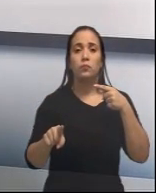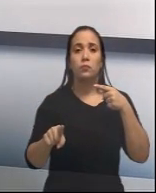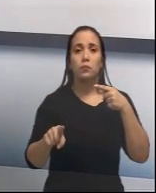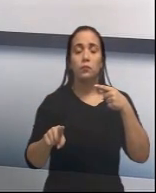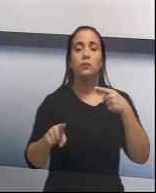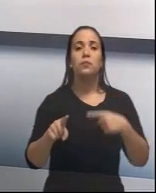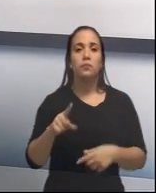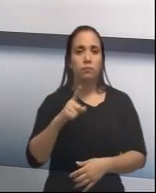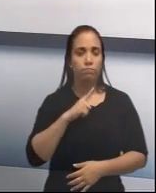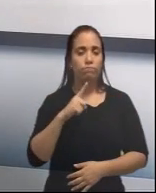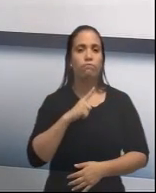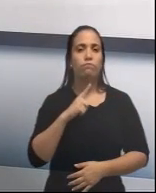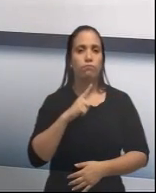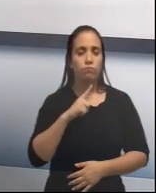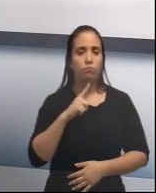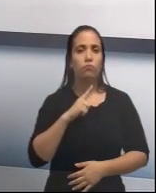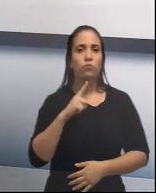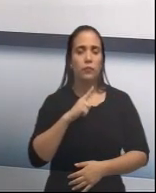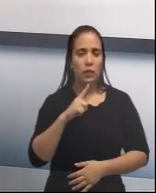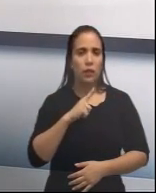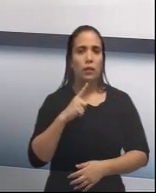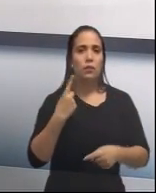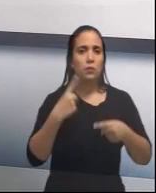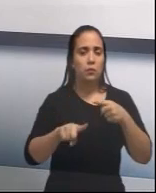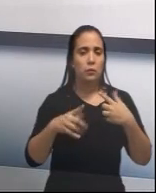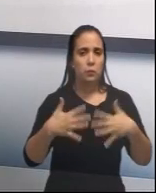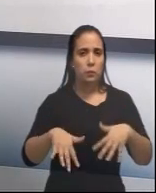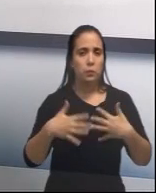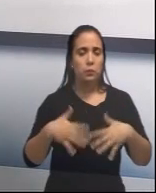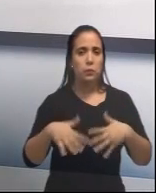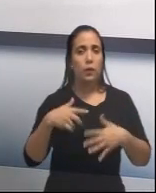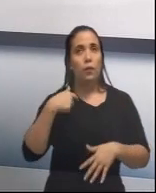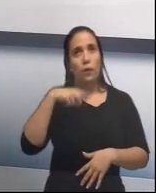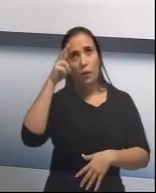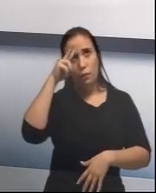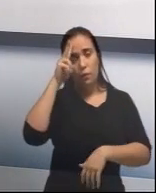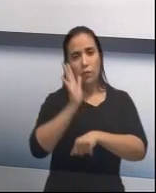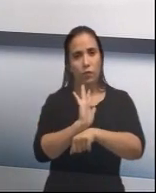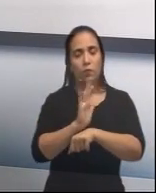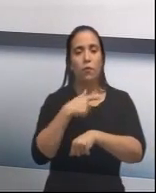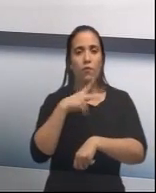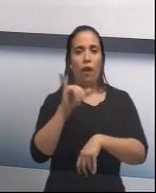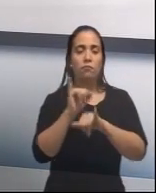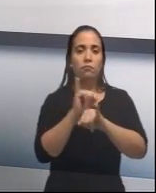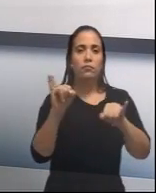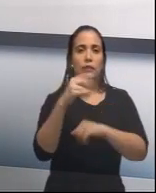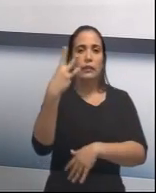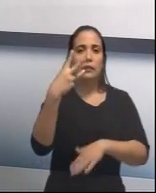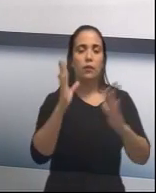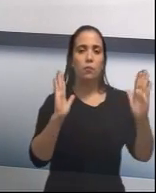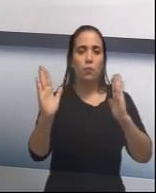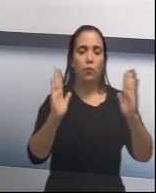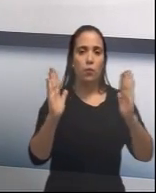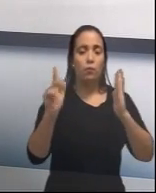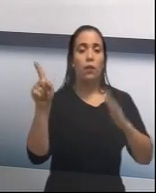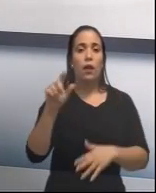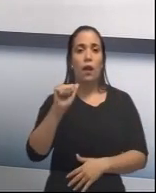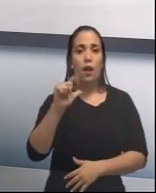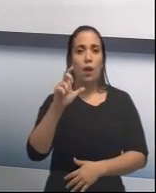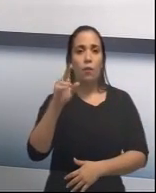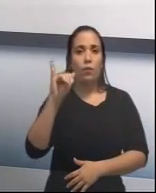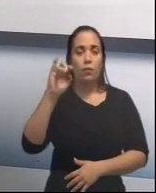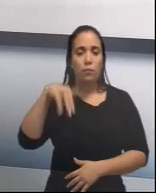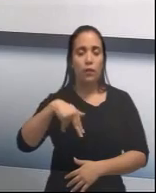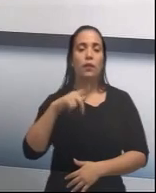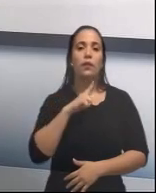meu, né? Total. Eu acho que você pode usar esse termo. Tá lembrando um filme aqui, eu já me lembro pro terceiro e último bloco. O Alckmin tem um inimigo em